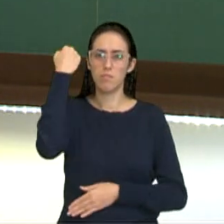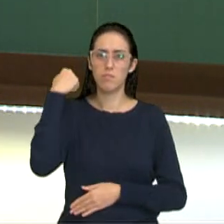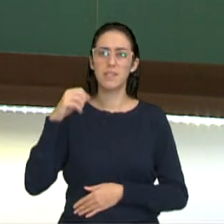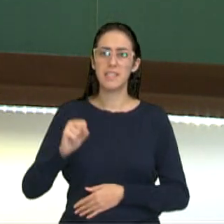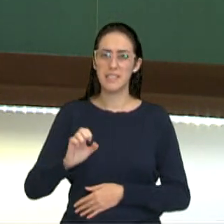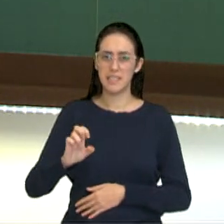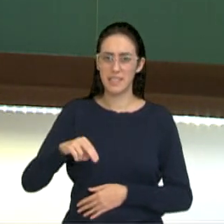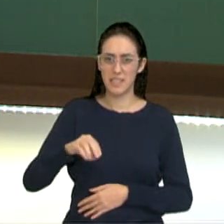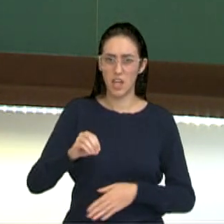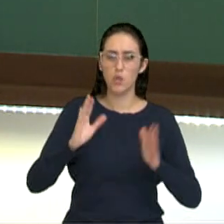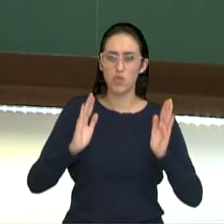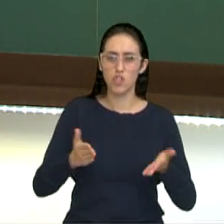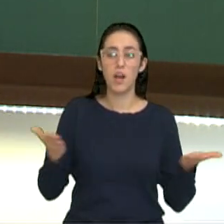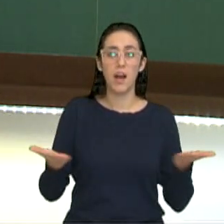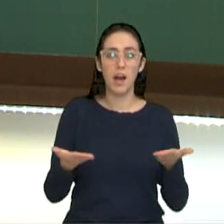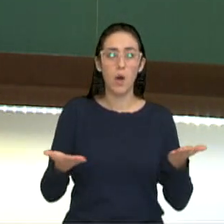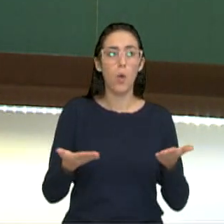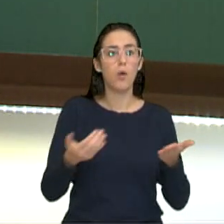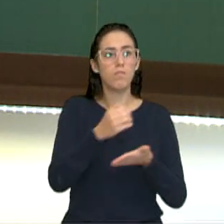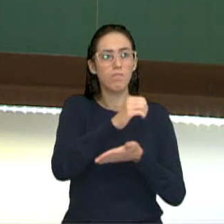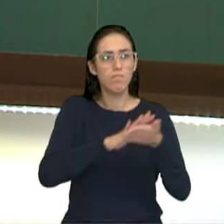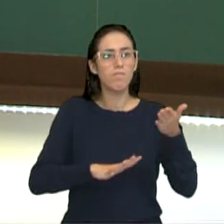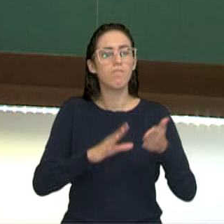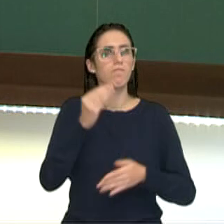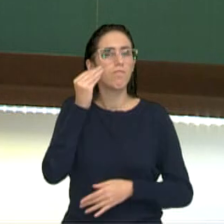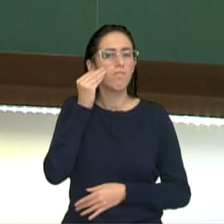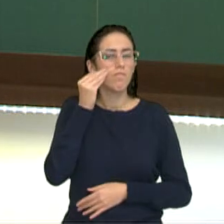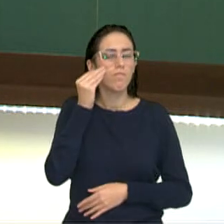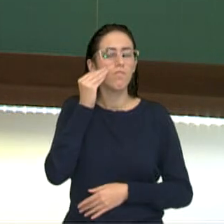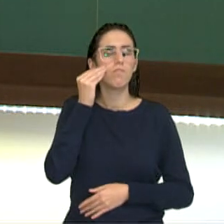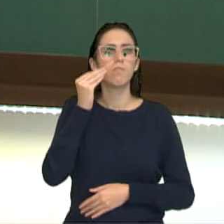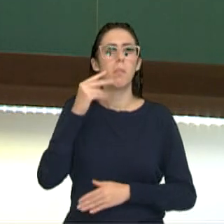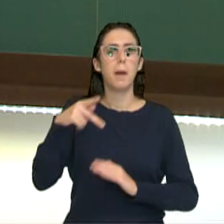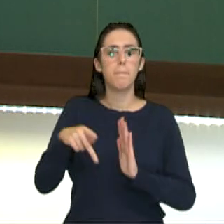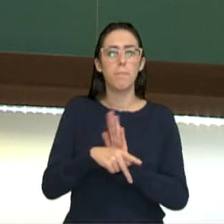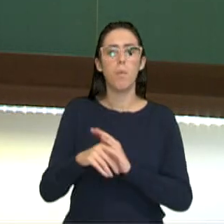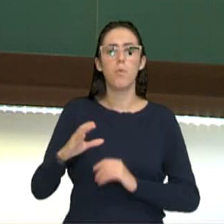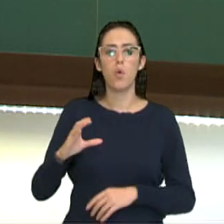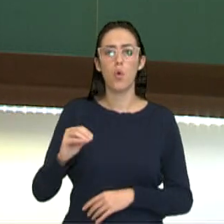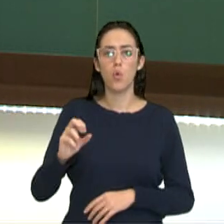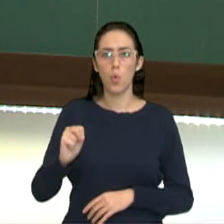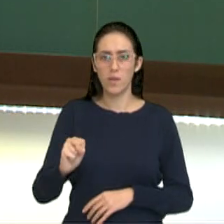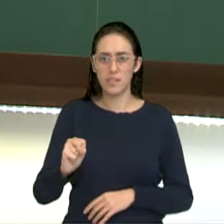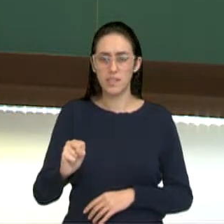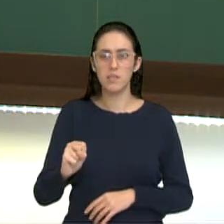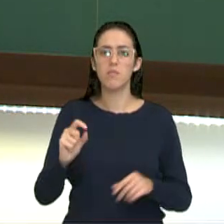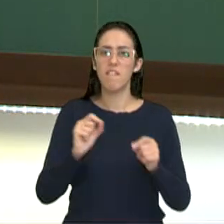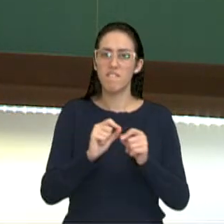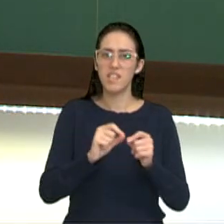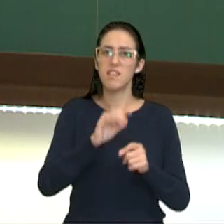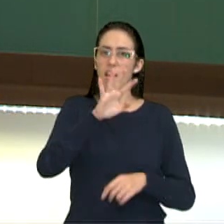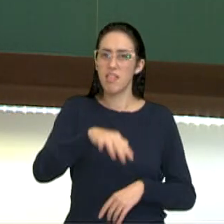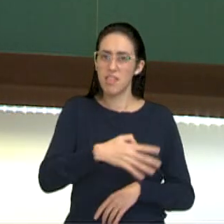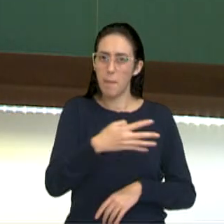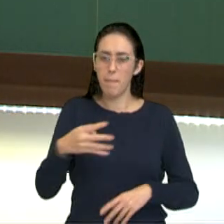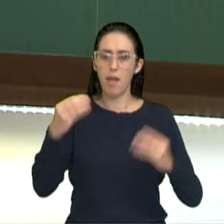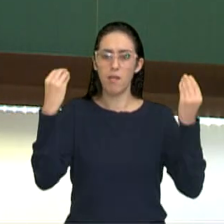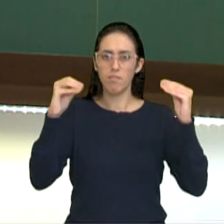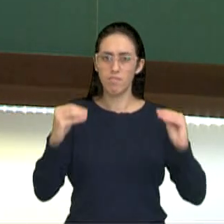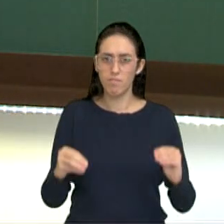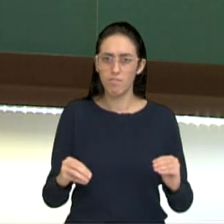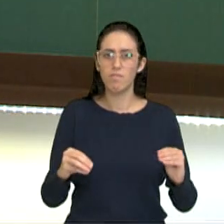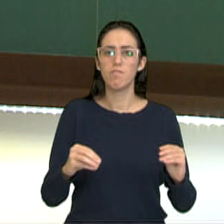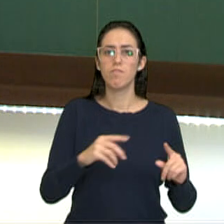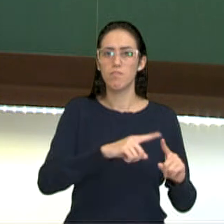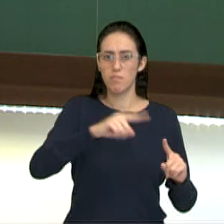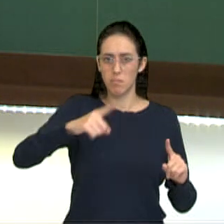seno, a gente vai fazer um exercício completo da função cosseno, montando a tabela e os gráficos.